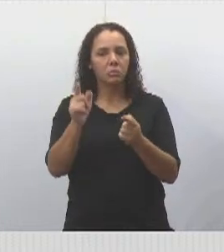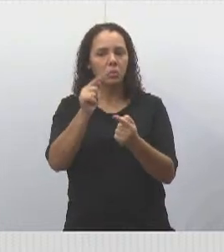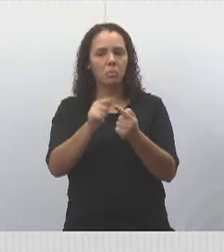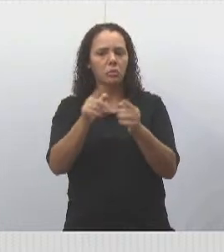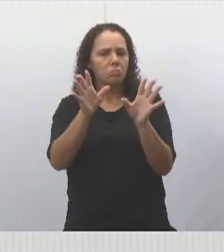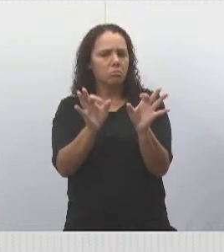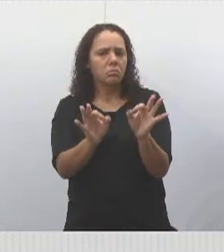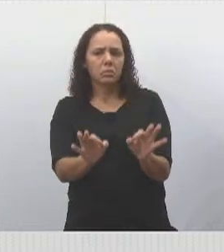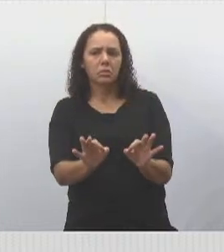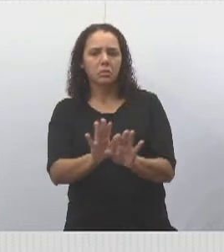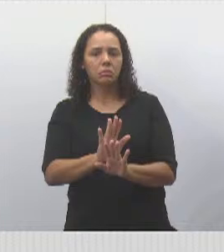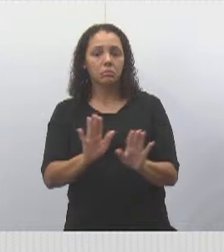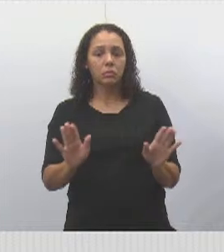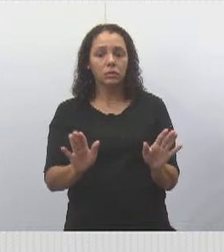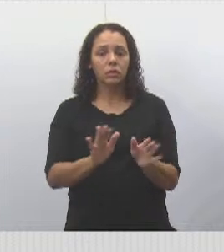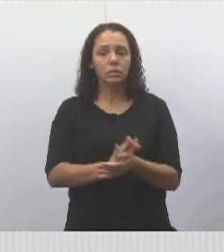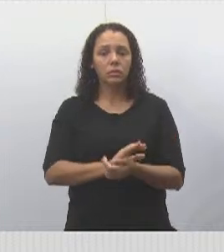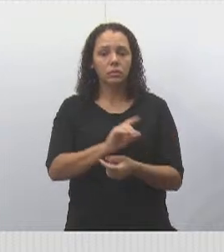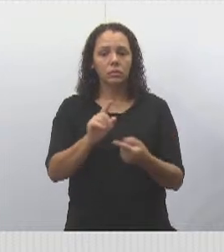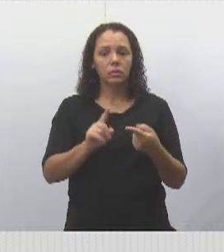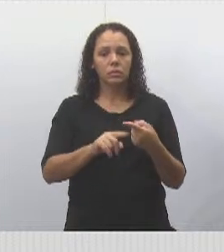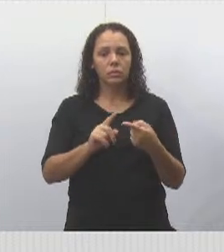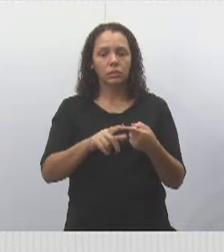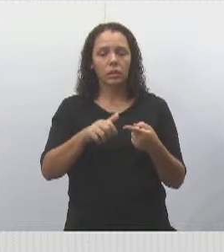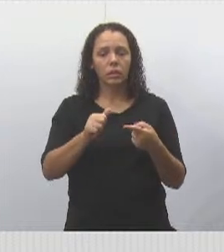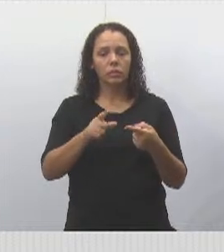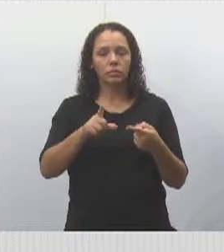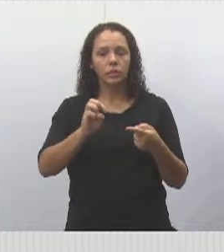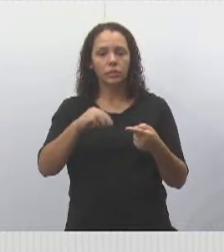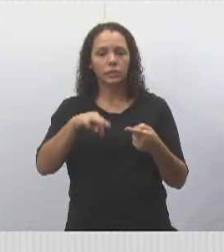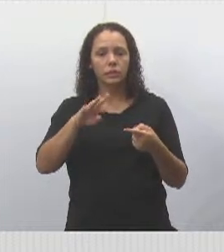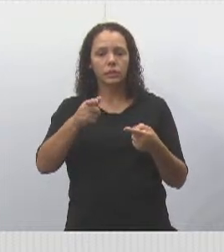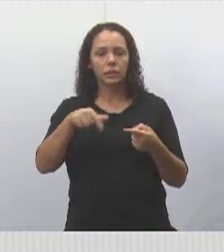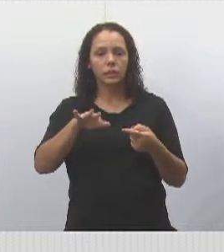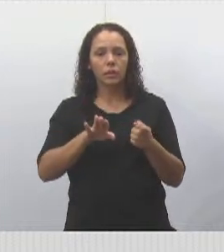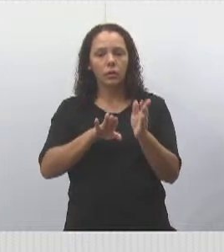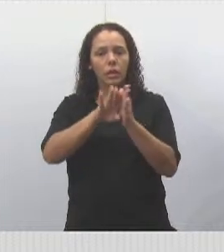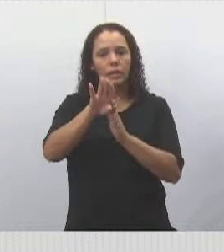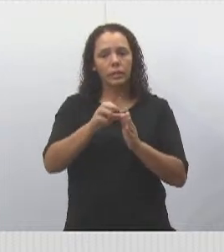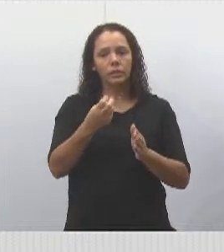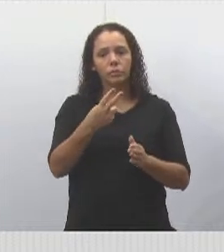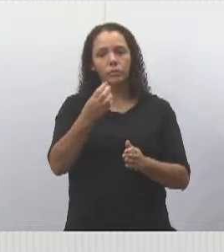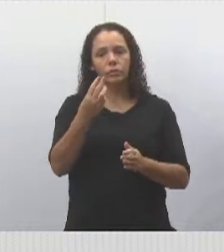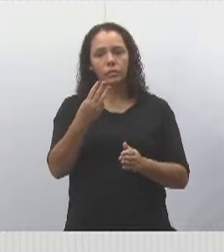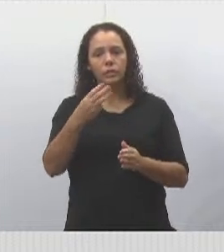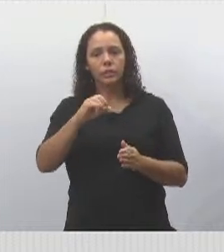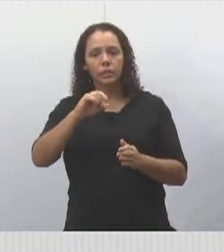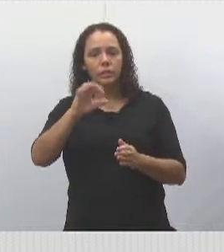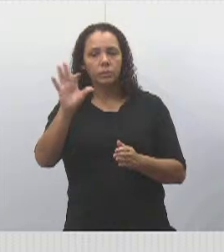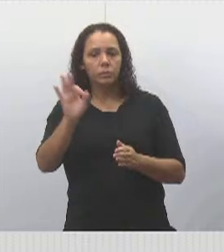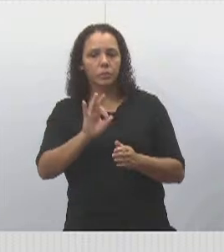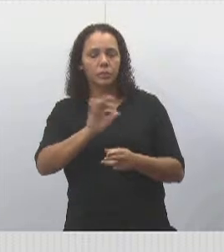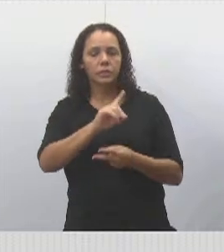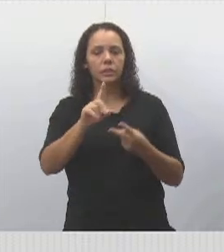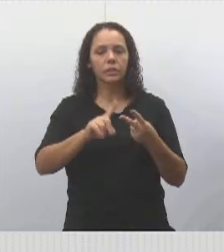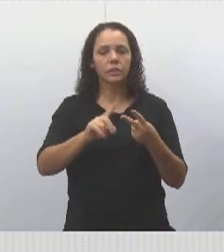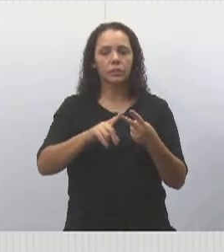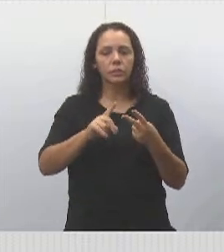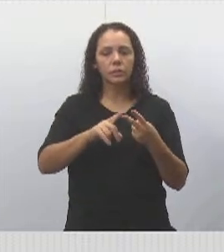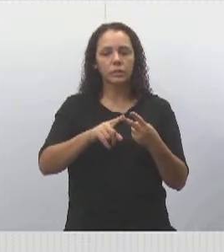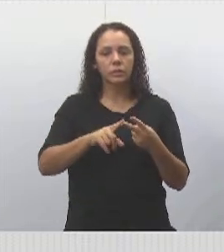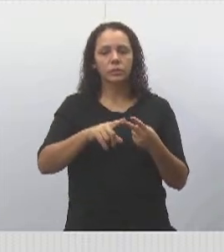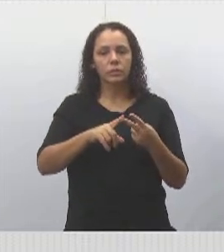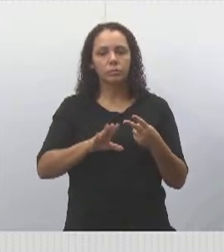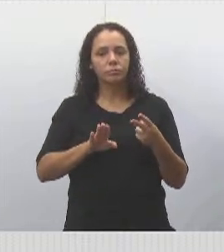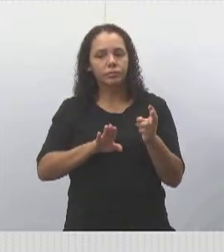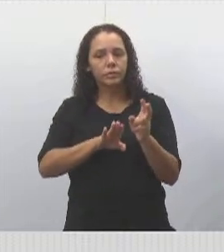que é a burocracia. Administração tendo um acréscimo de 23%, chegando em 17 milhões. Finanças tendo um